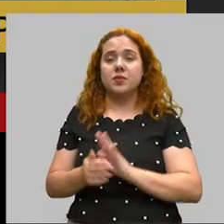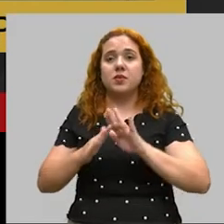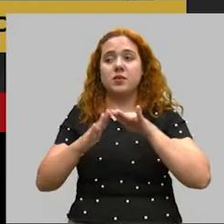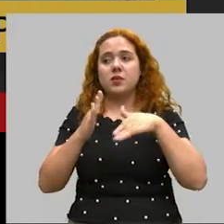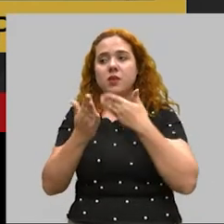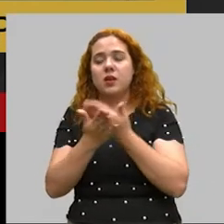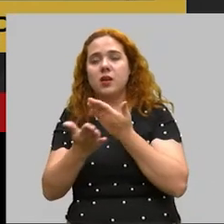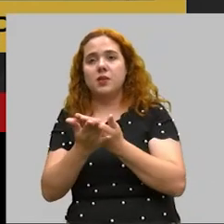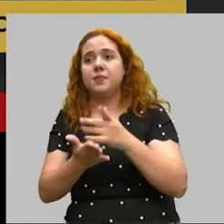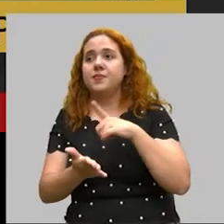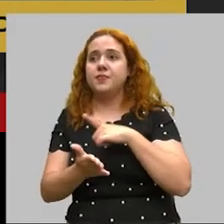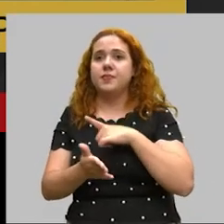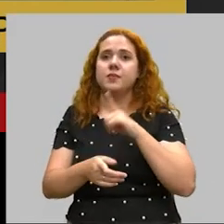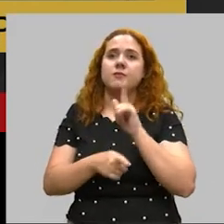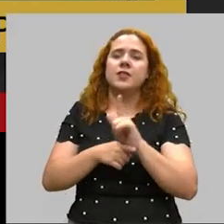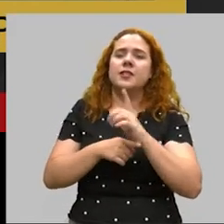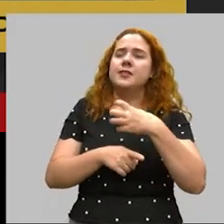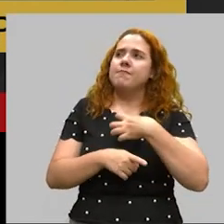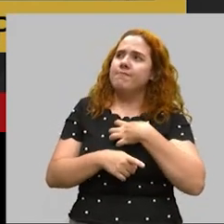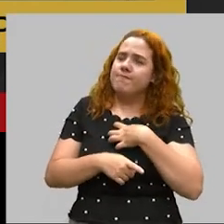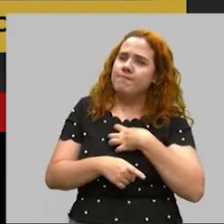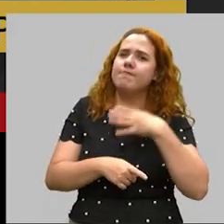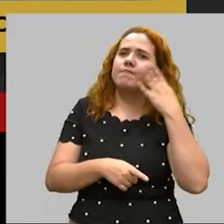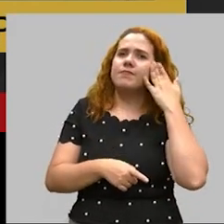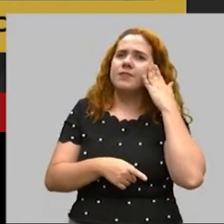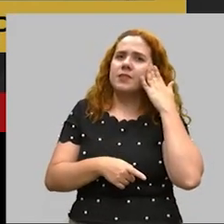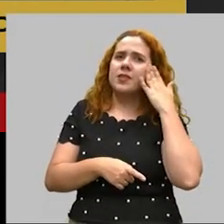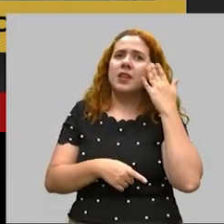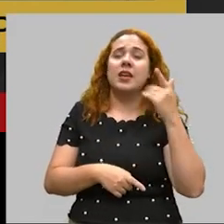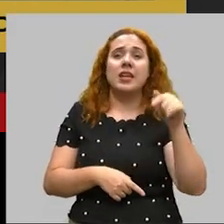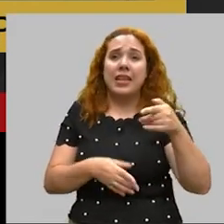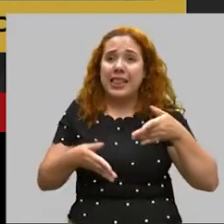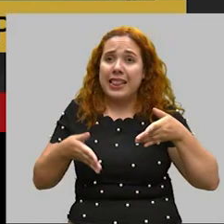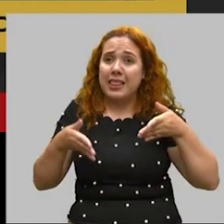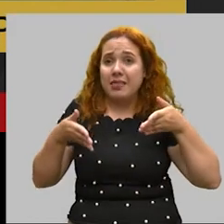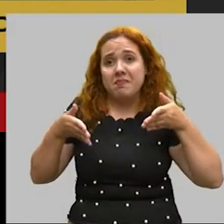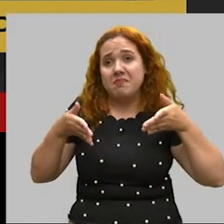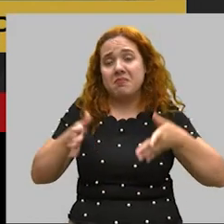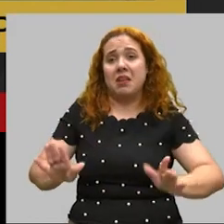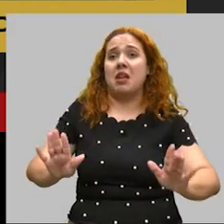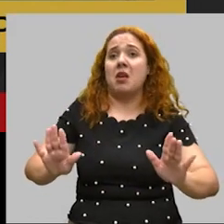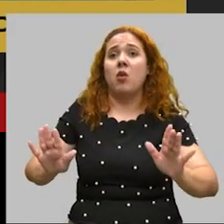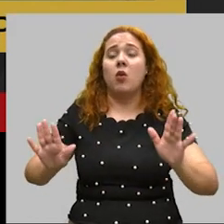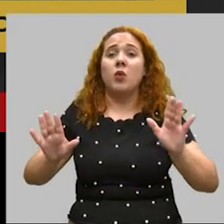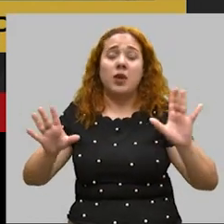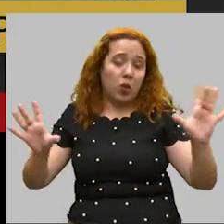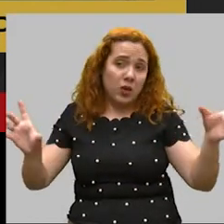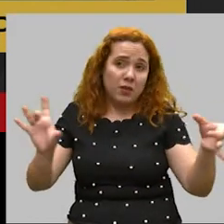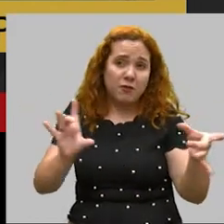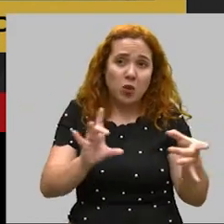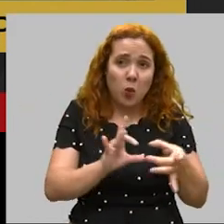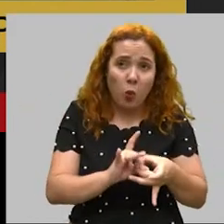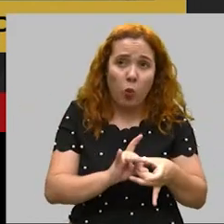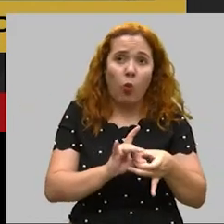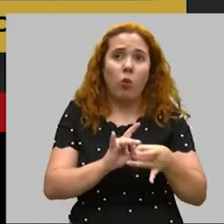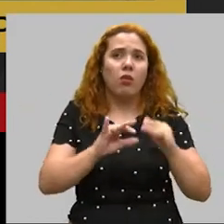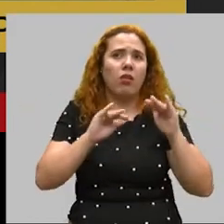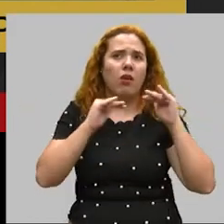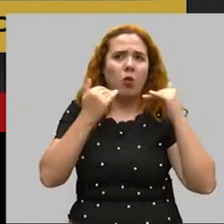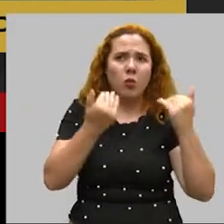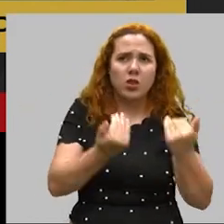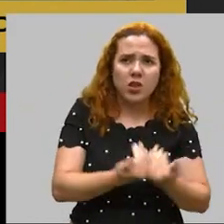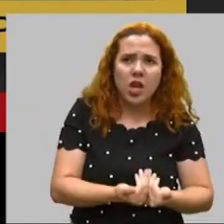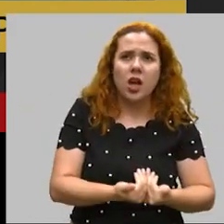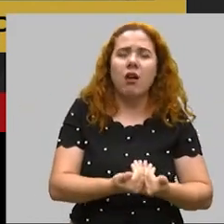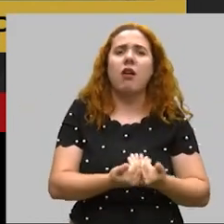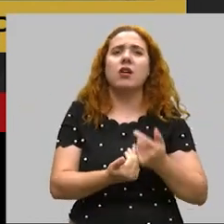que a gente tem um gestor sensível que ele é do local que ele na verdade se vincula à comunidade aquela escola sim consegue ter um projeto